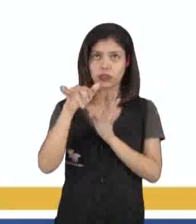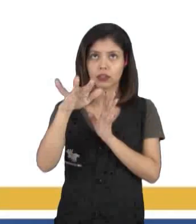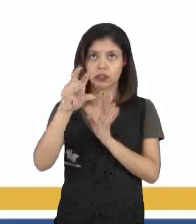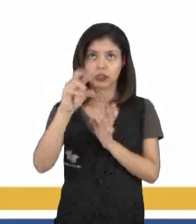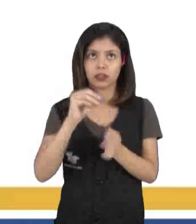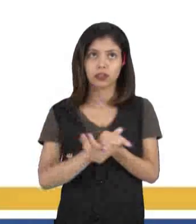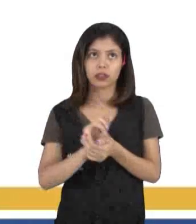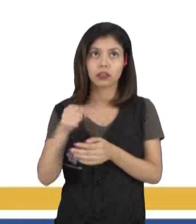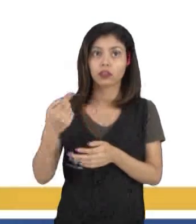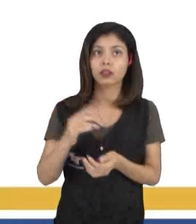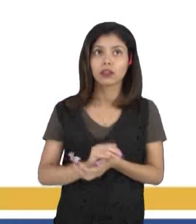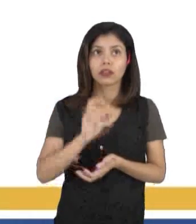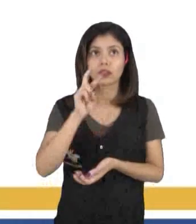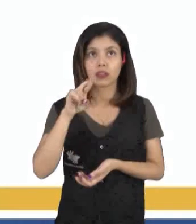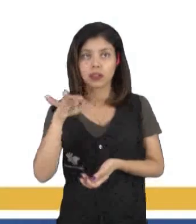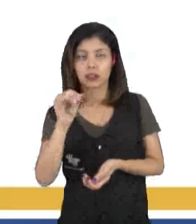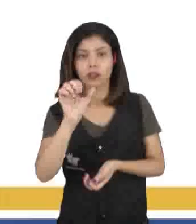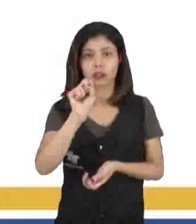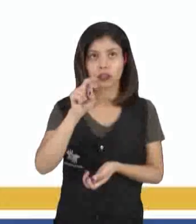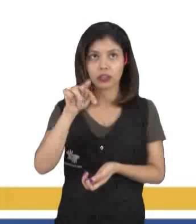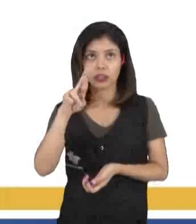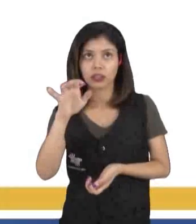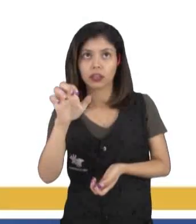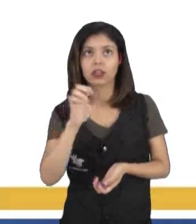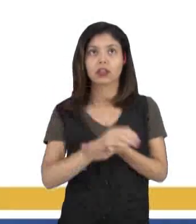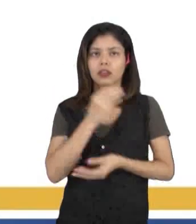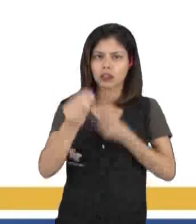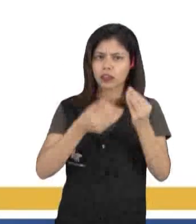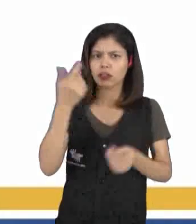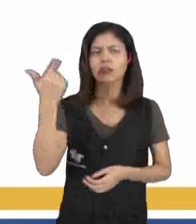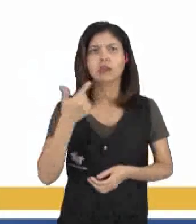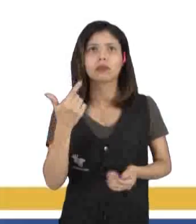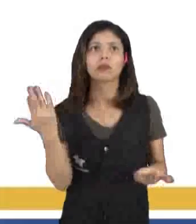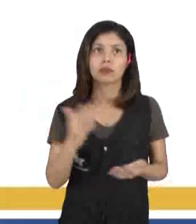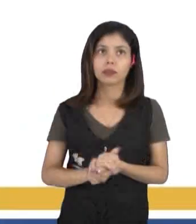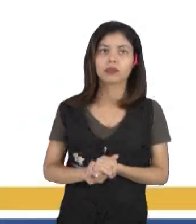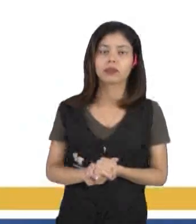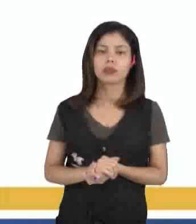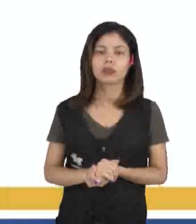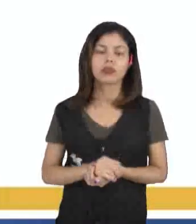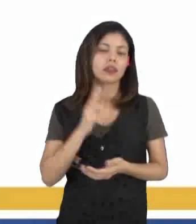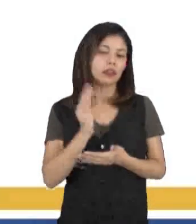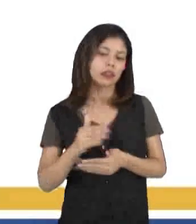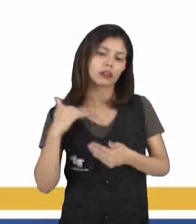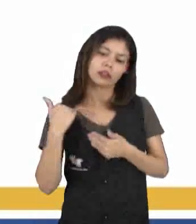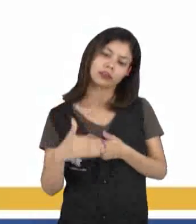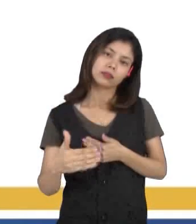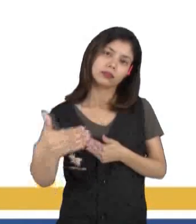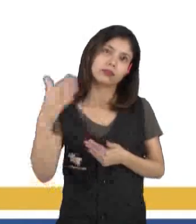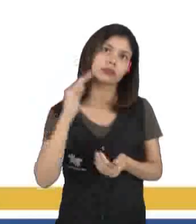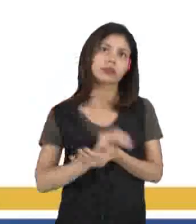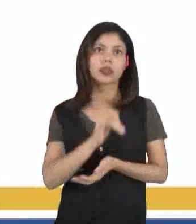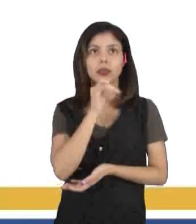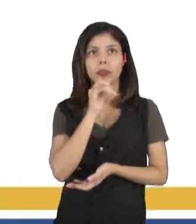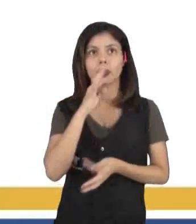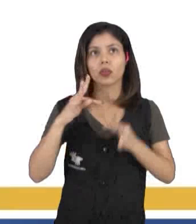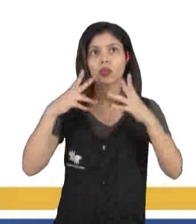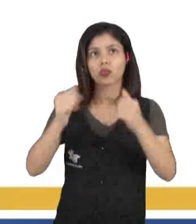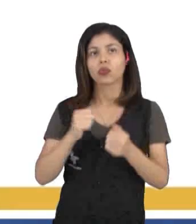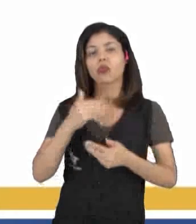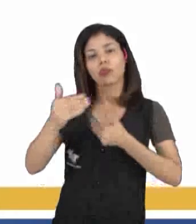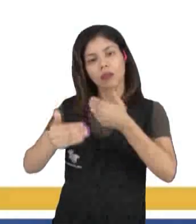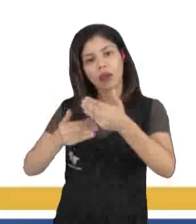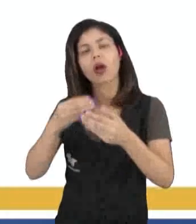conjunções conformativas são conforme, consoante, como, segundo, entenderam? E aí vai, tá? Exemplo,